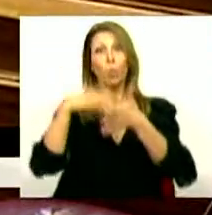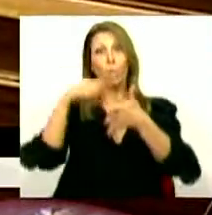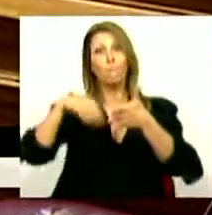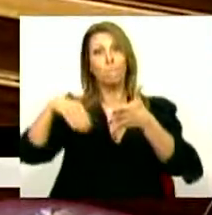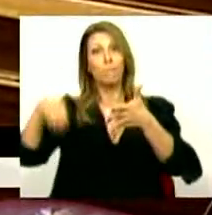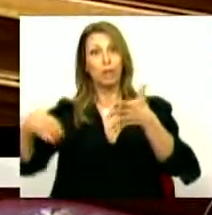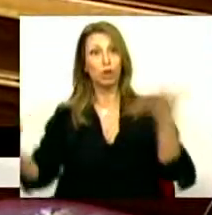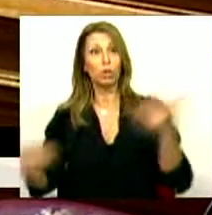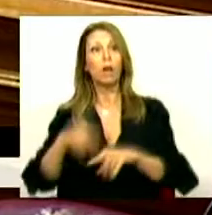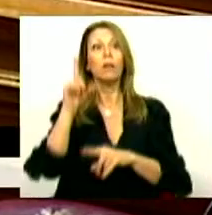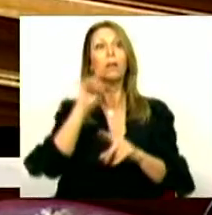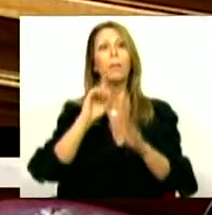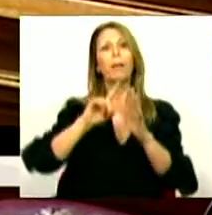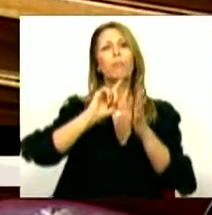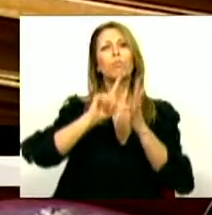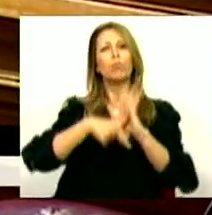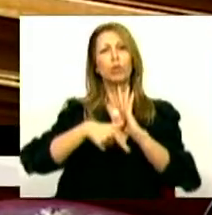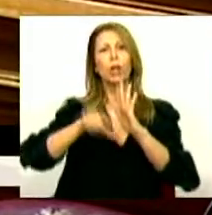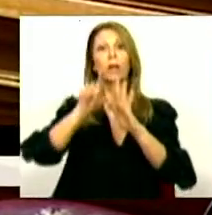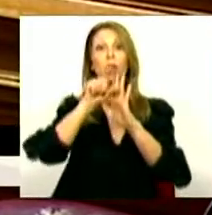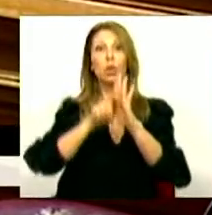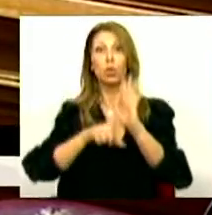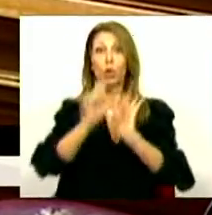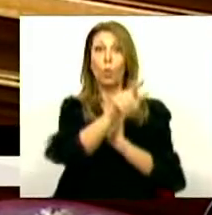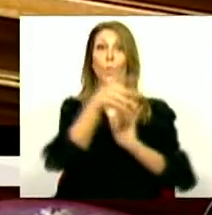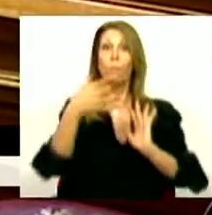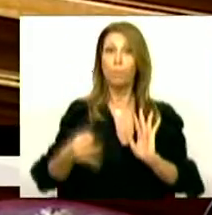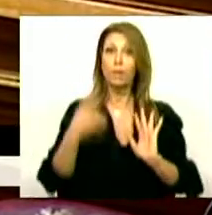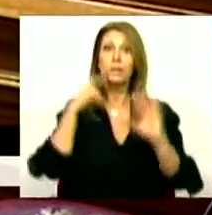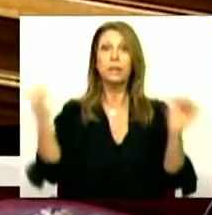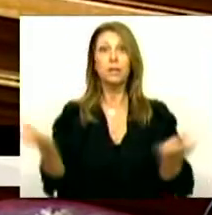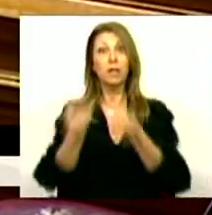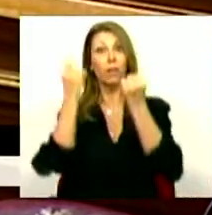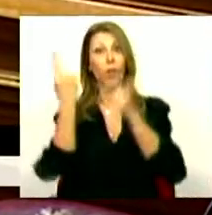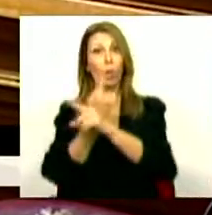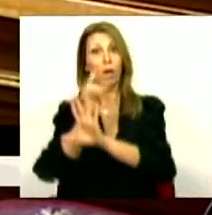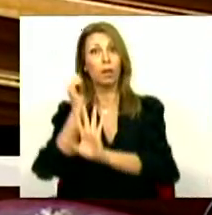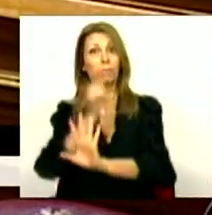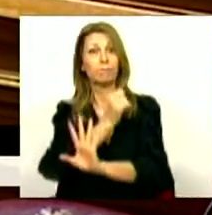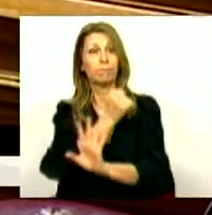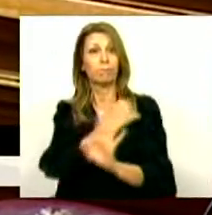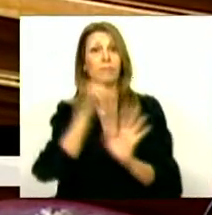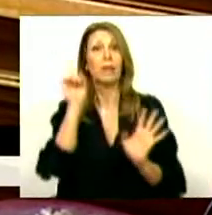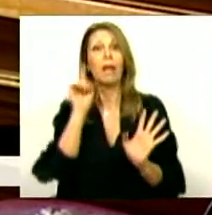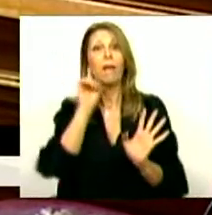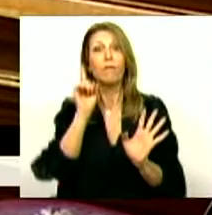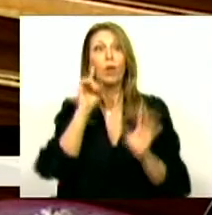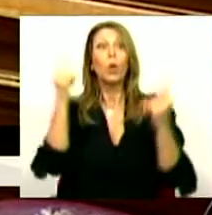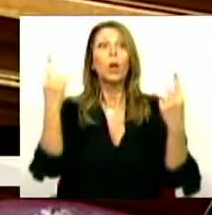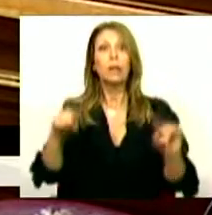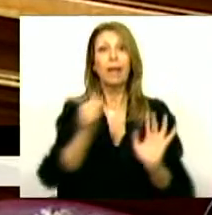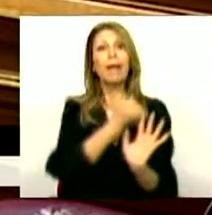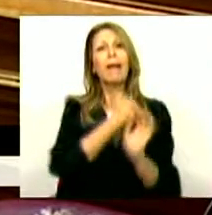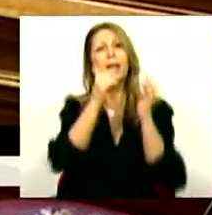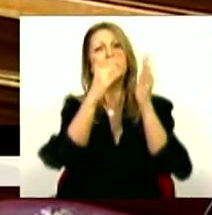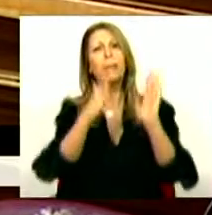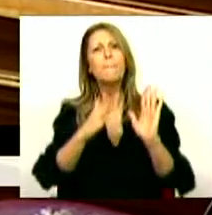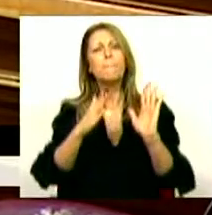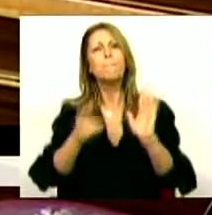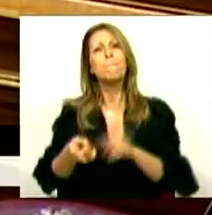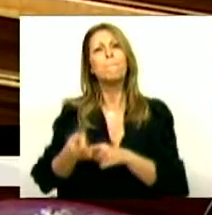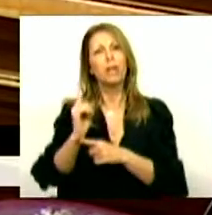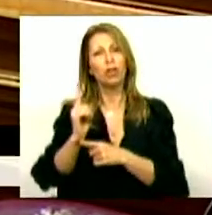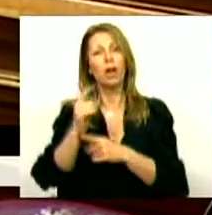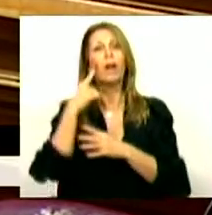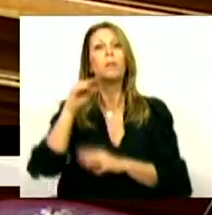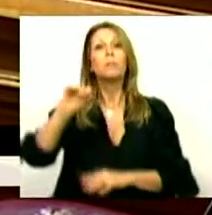projeto de resolução do PCP para salvaguarda do património e reabilitação da Casa da Pesca situada em Oeiras. Reconhecemos